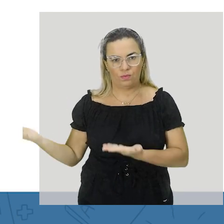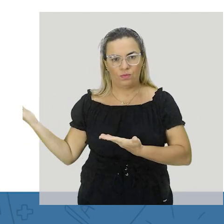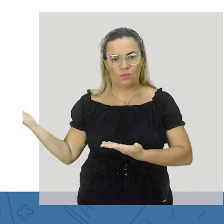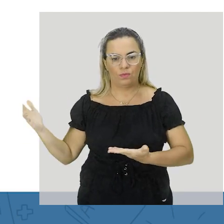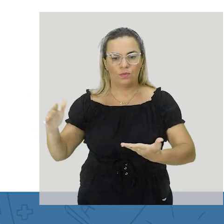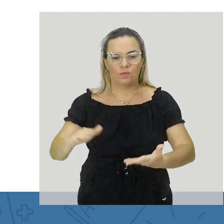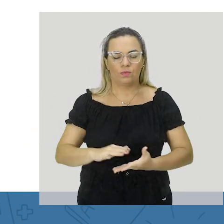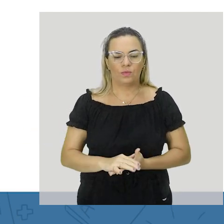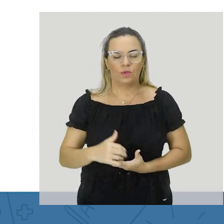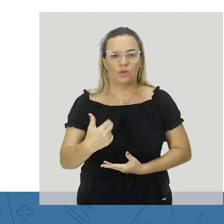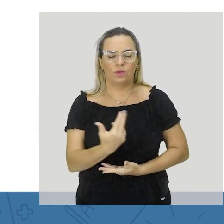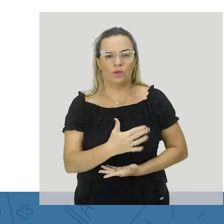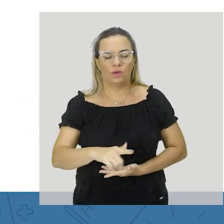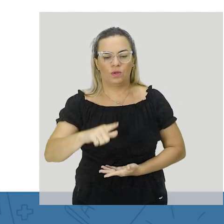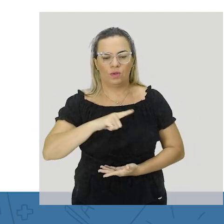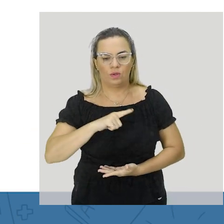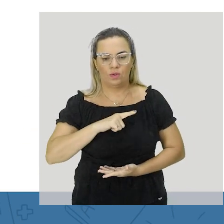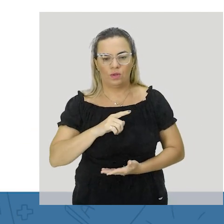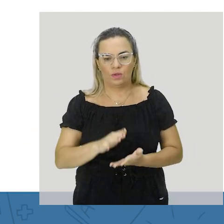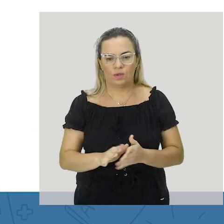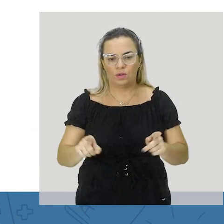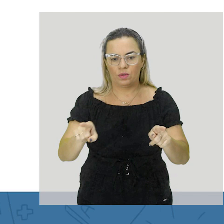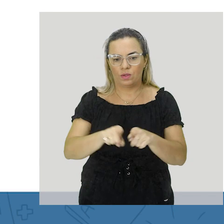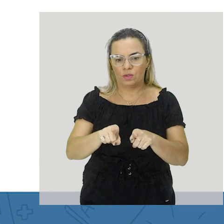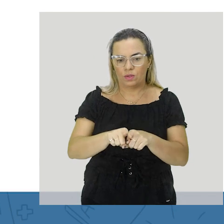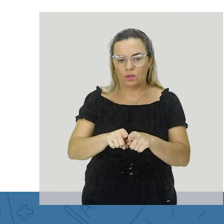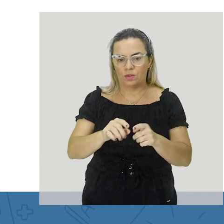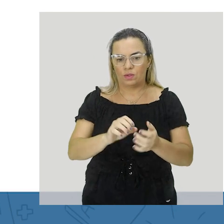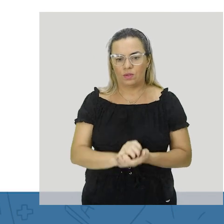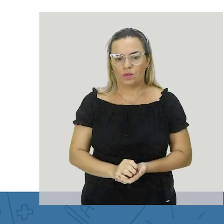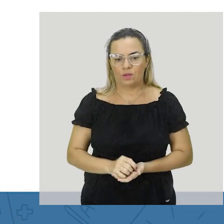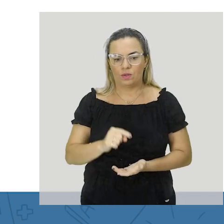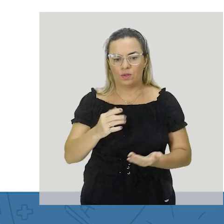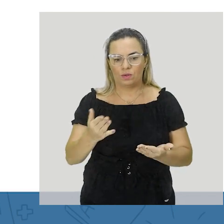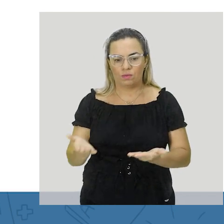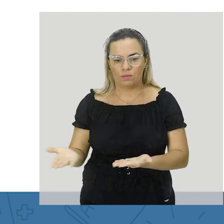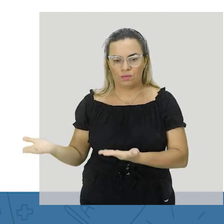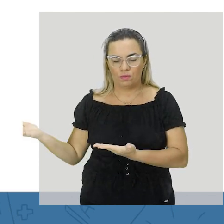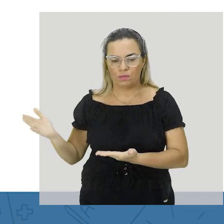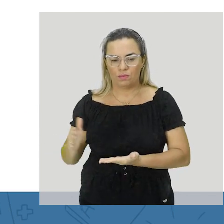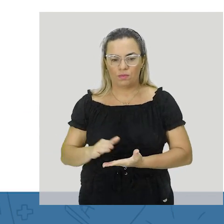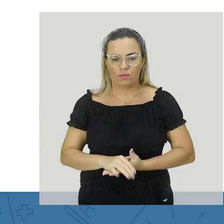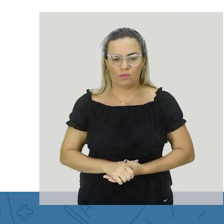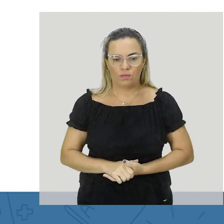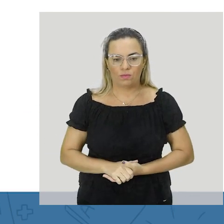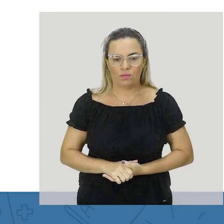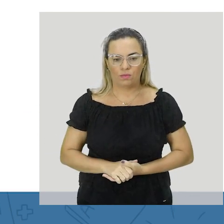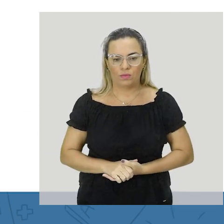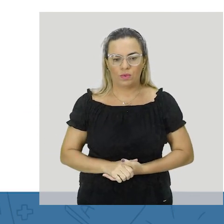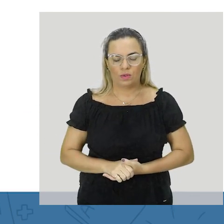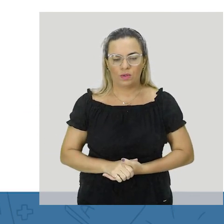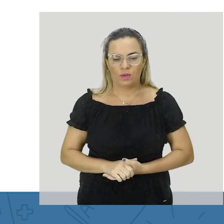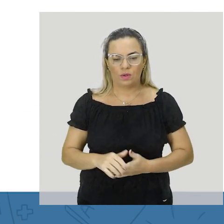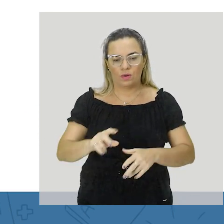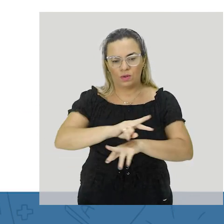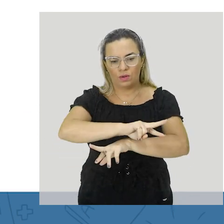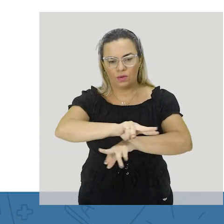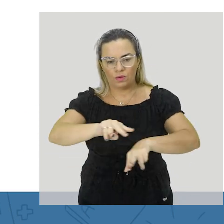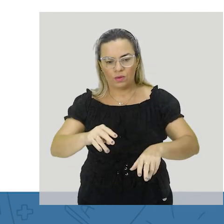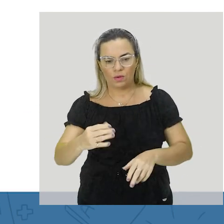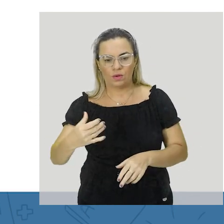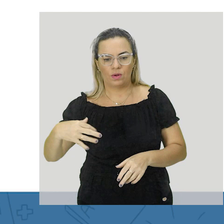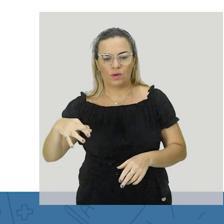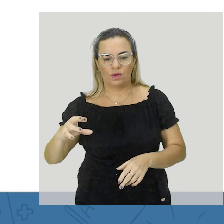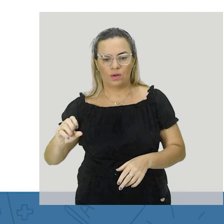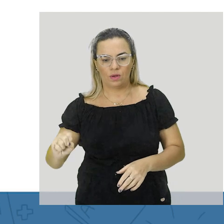anão. Nós temos aí Ceres, nós temos o Plutão e nós temos Eris, né? Além de outros também que vão aparecer